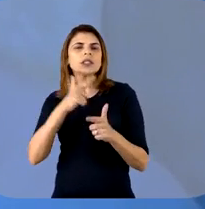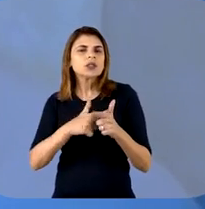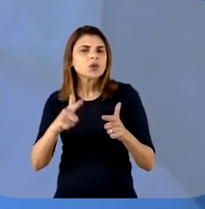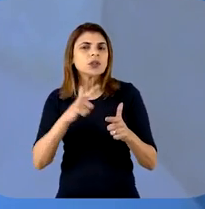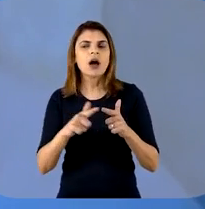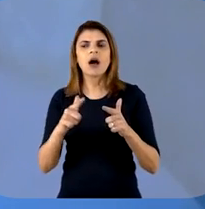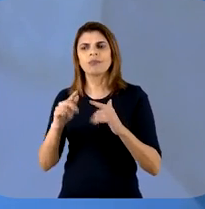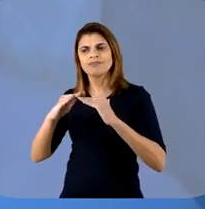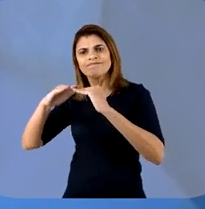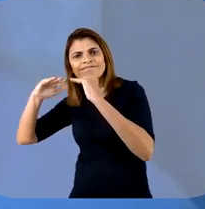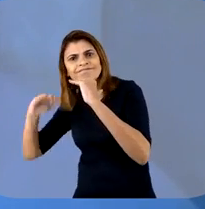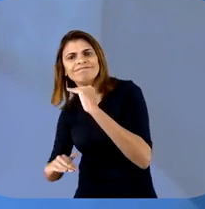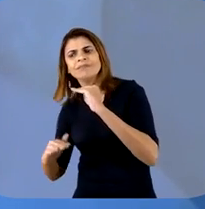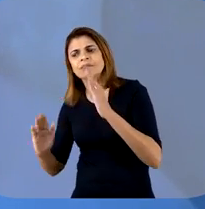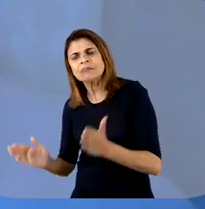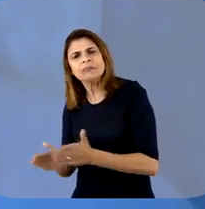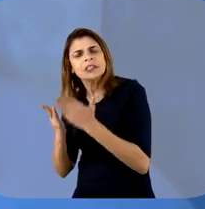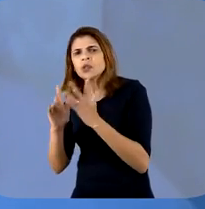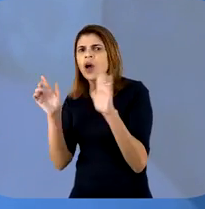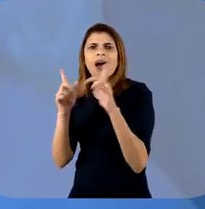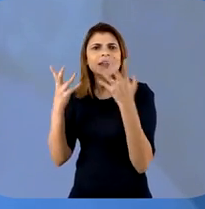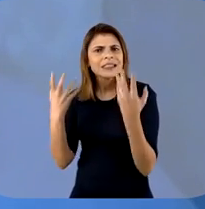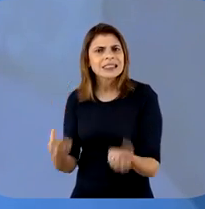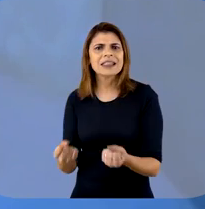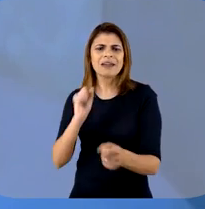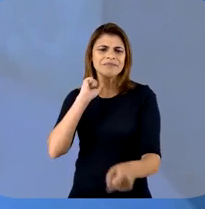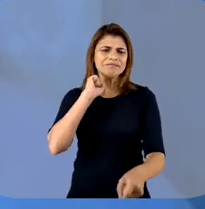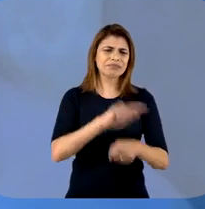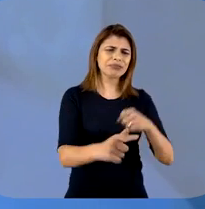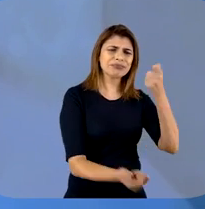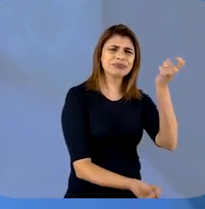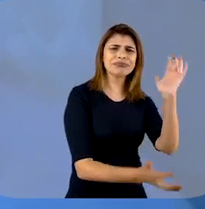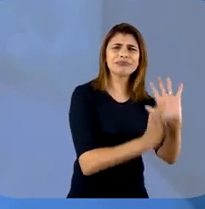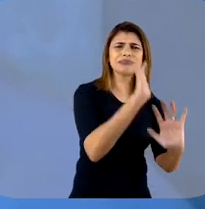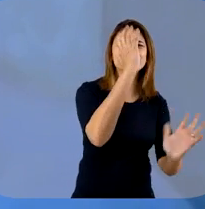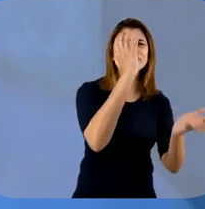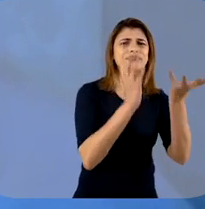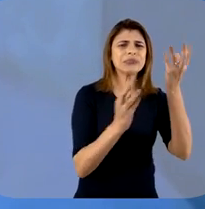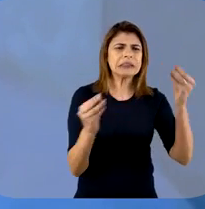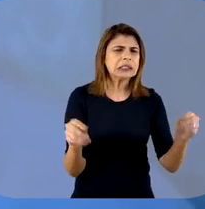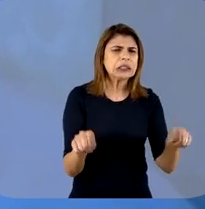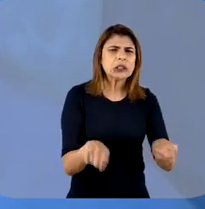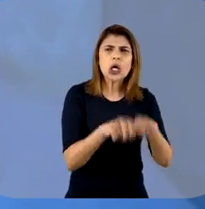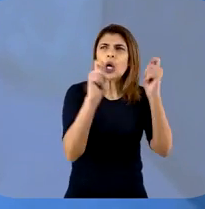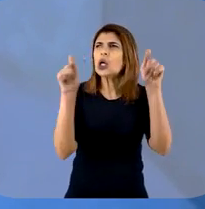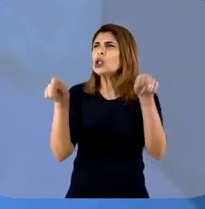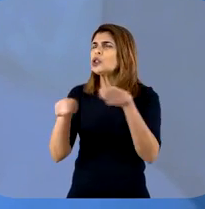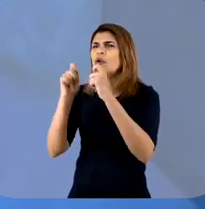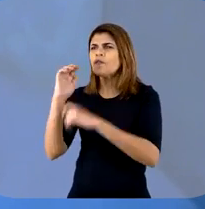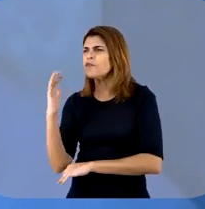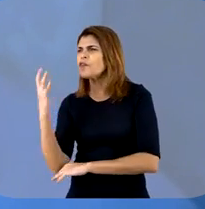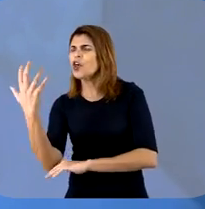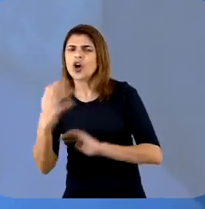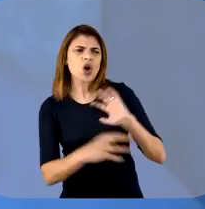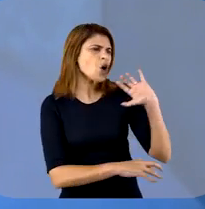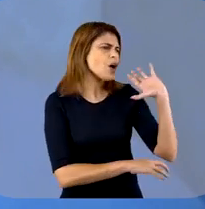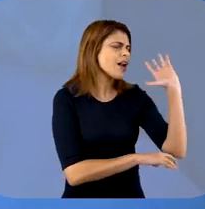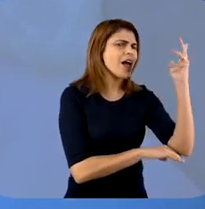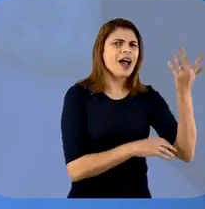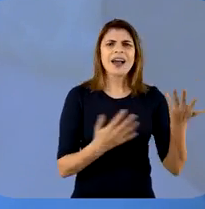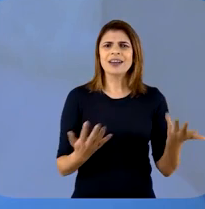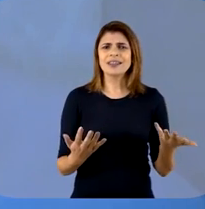que a desigualdade seja inaceitável, em que as queimadas, a destruição do planeta, a destruição das nossas florestas, que